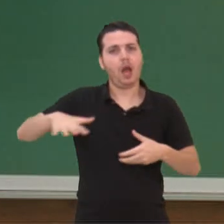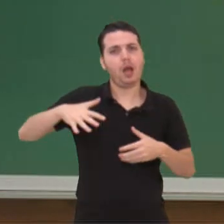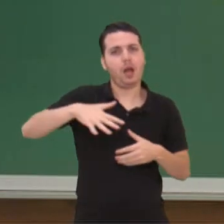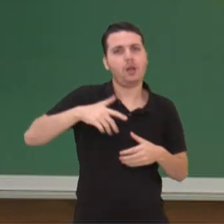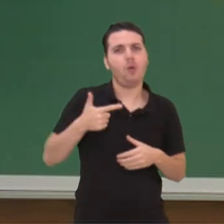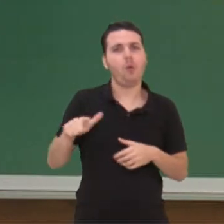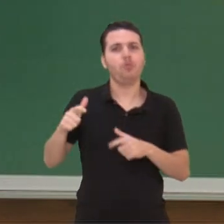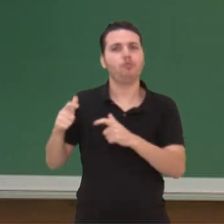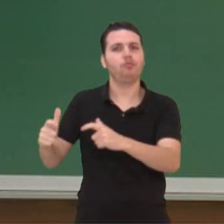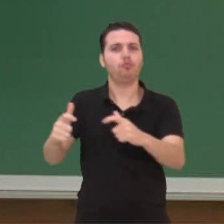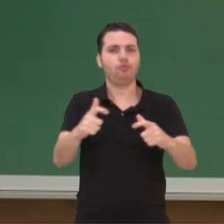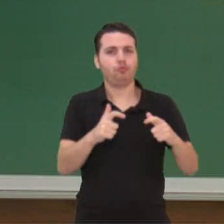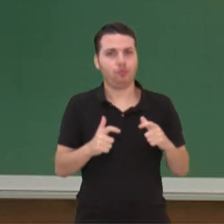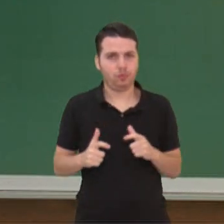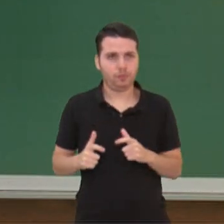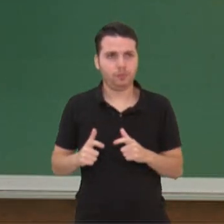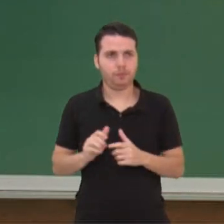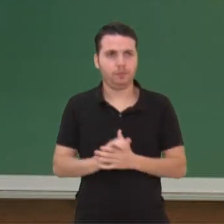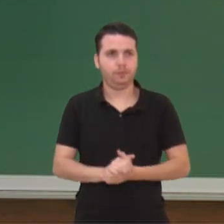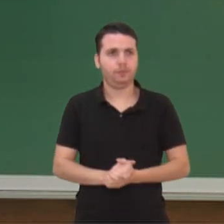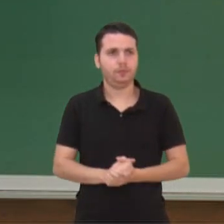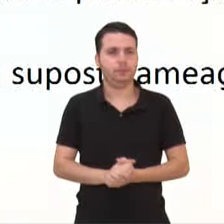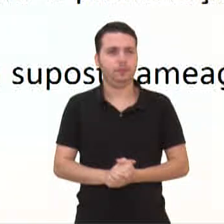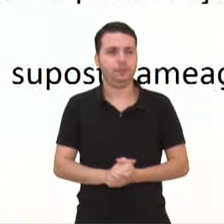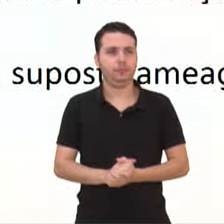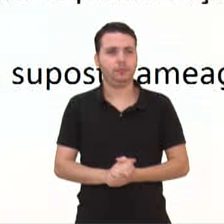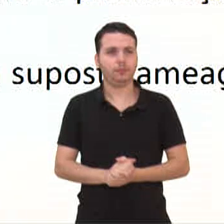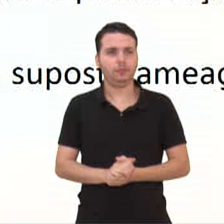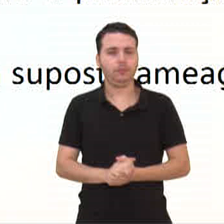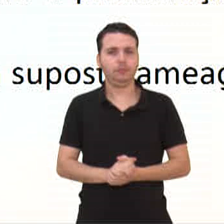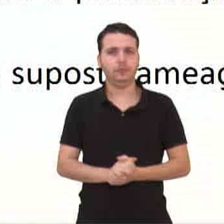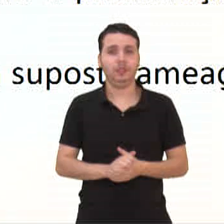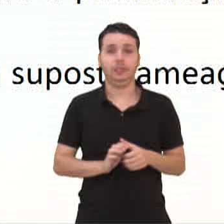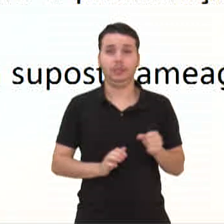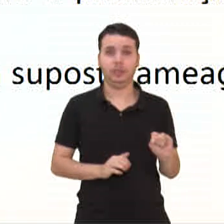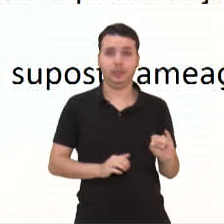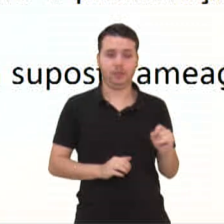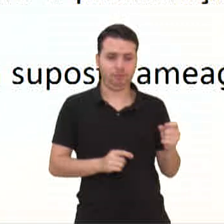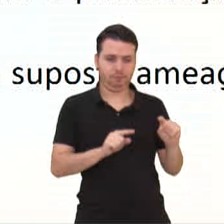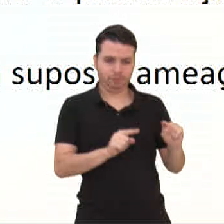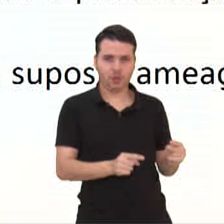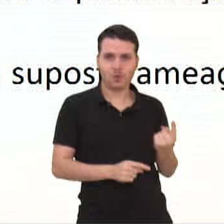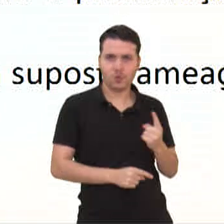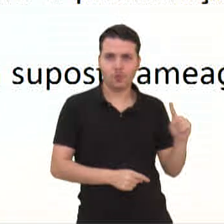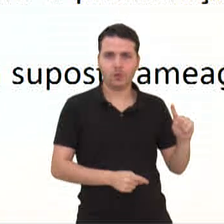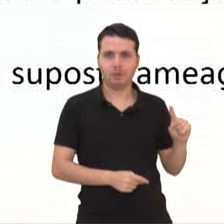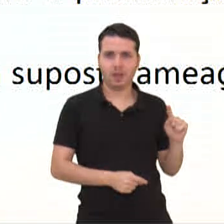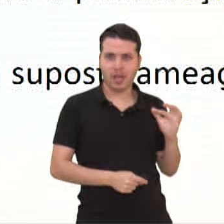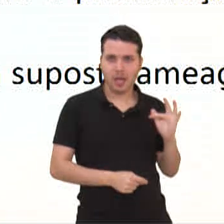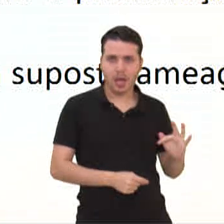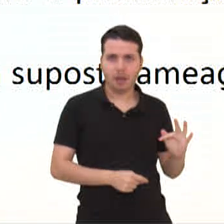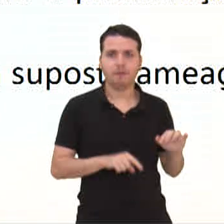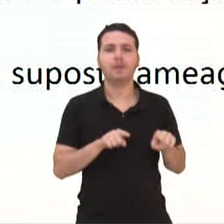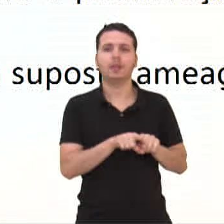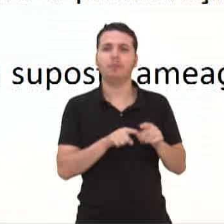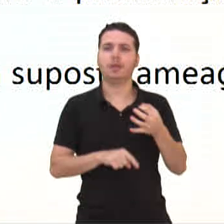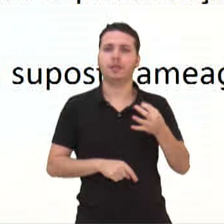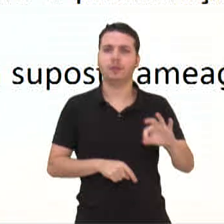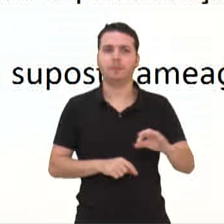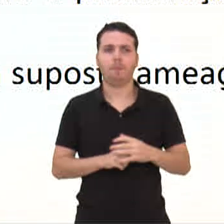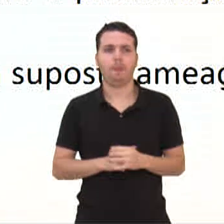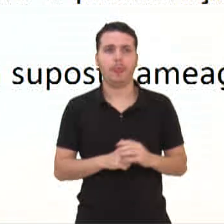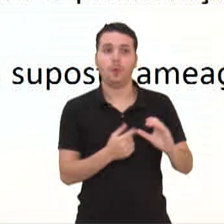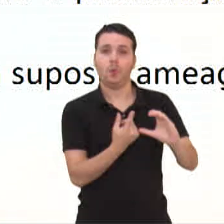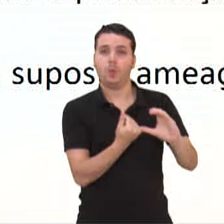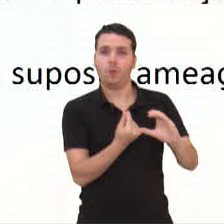em outras localidades dentro do espaço geográfico. E se você colocou F na última, você também acertou. O